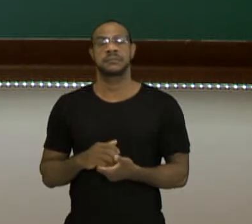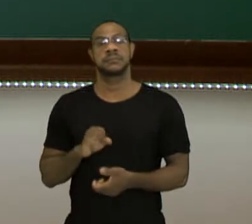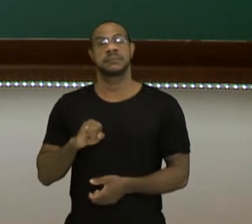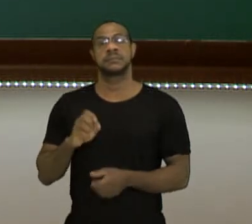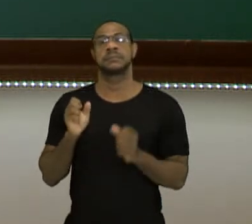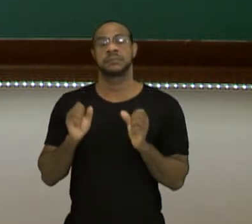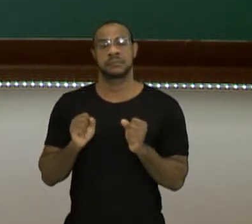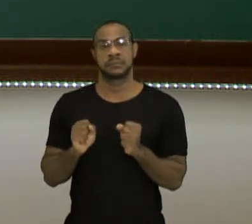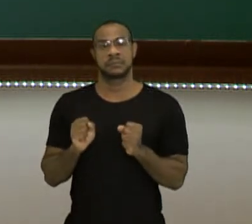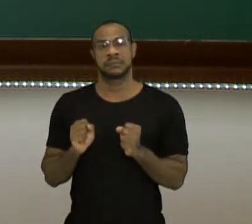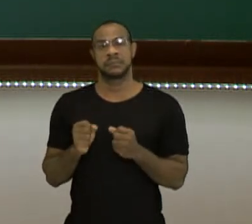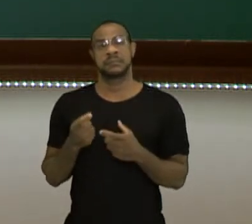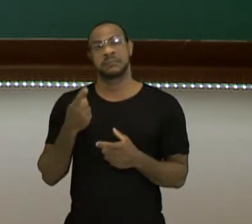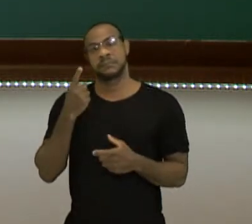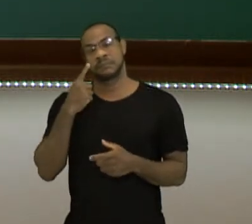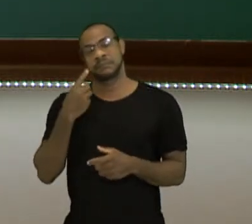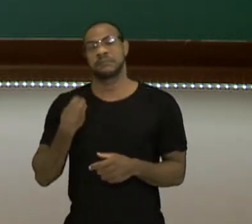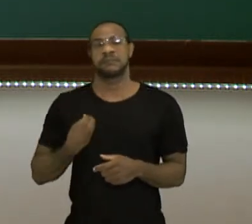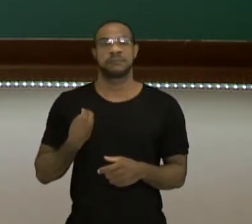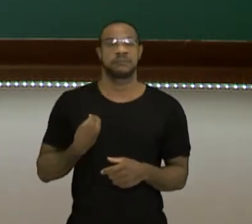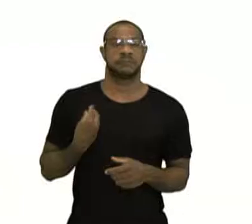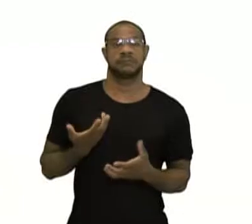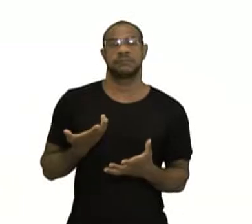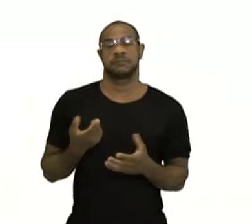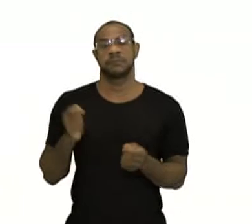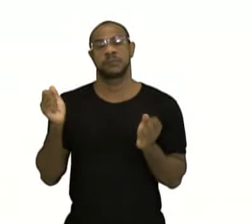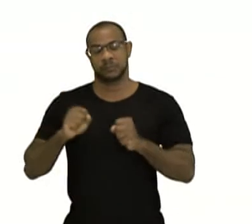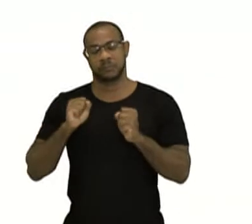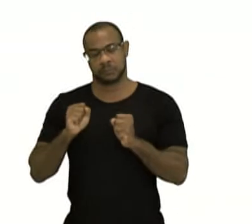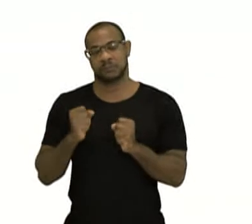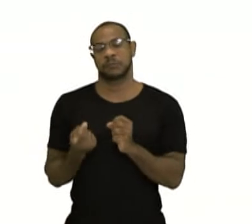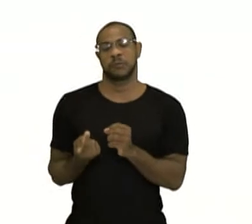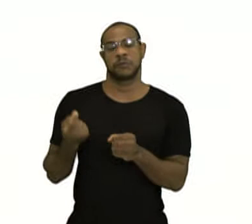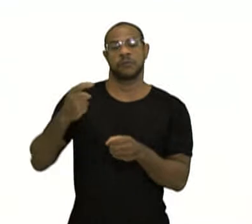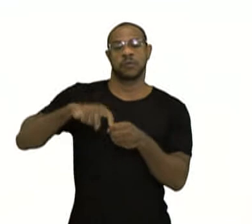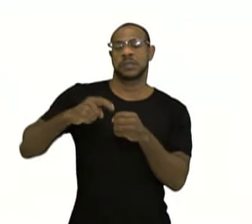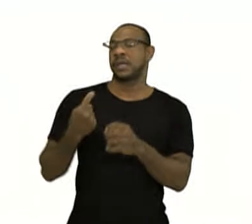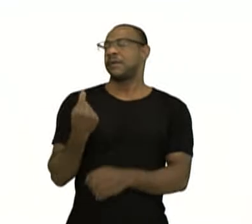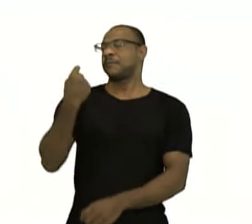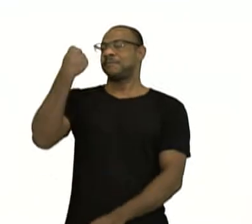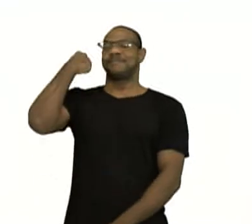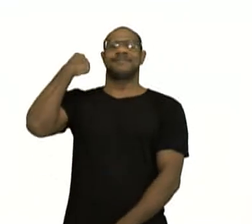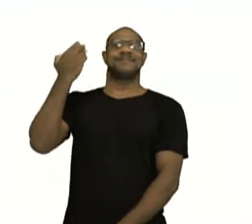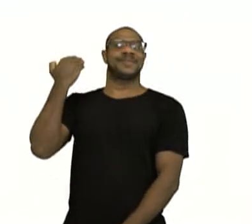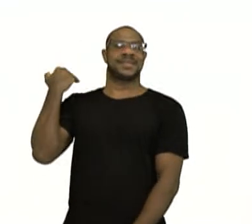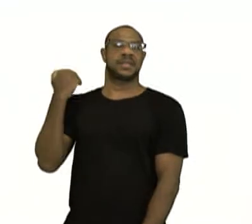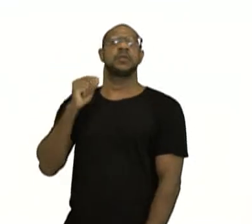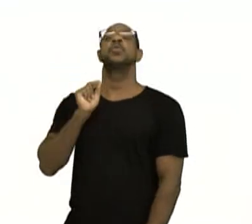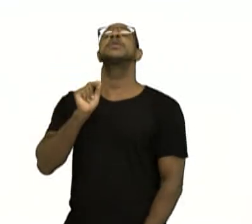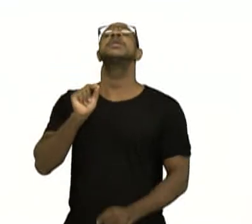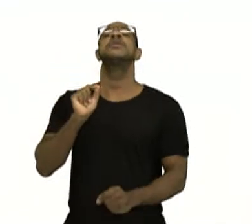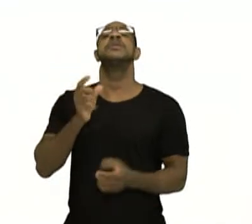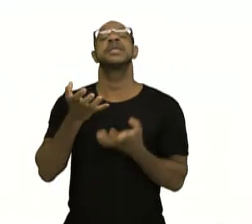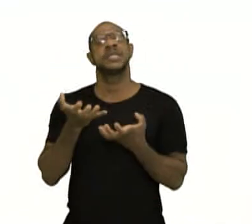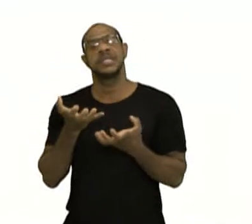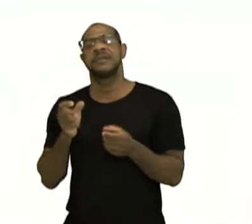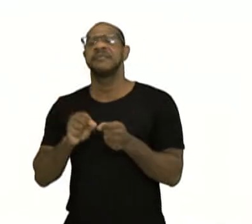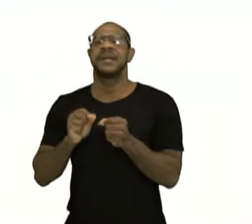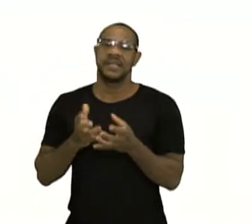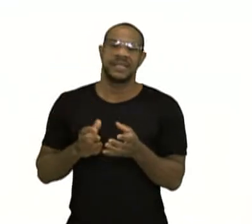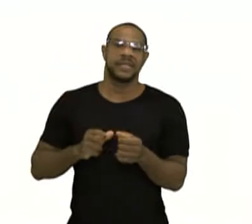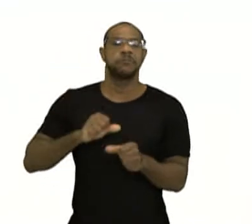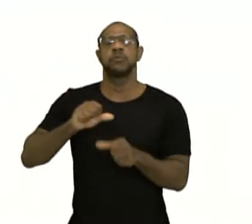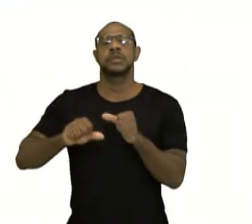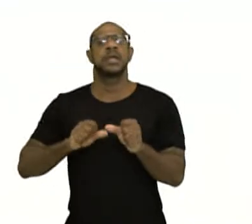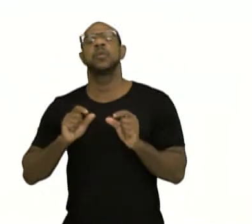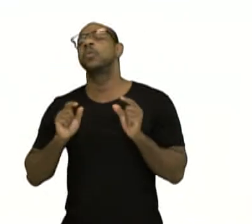pudesse viver novamente tu vida, ou seja, se pudesse voltar ao passado, o que você mudaria, como viveria, o que farias